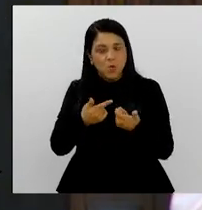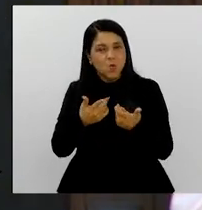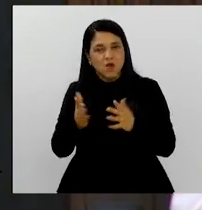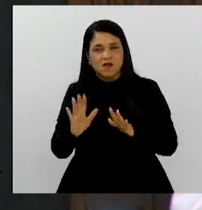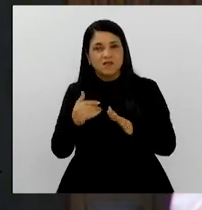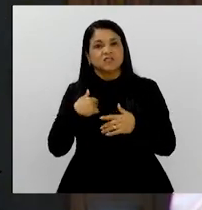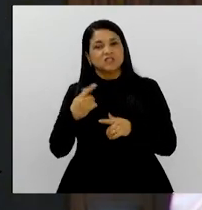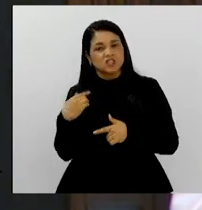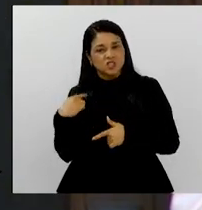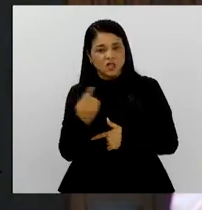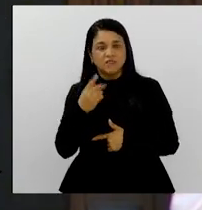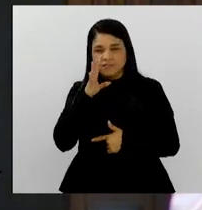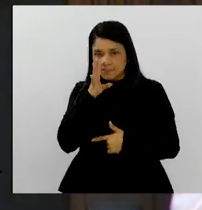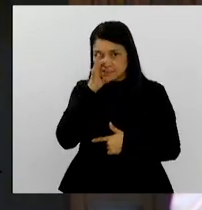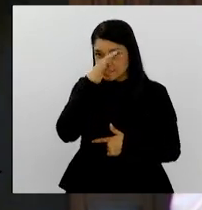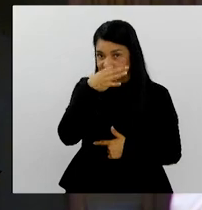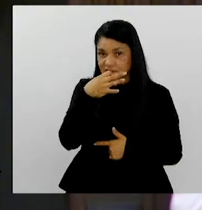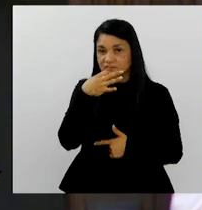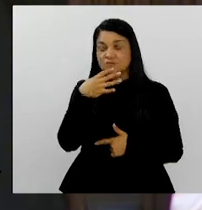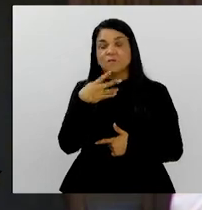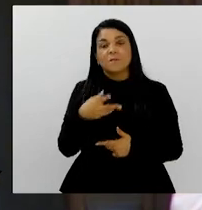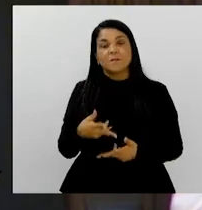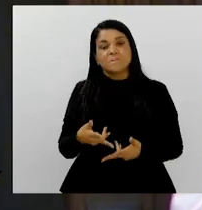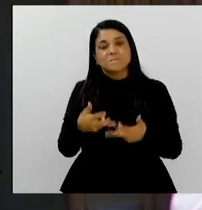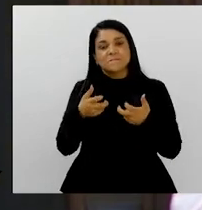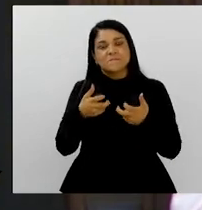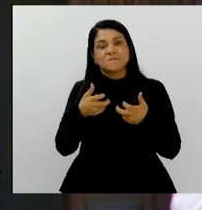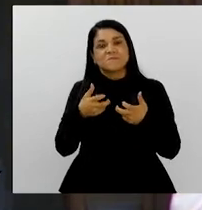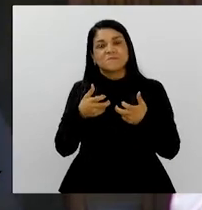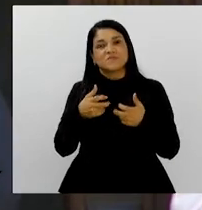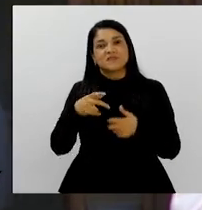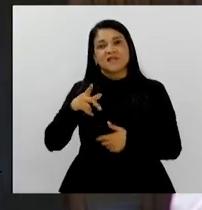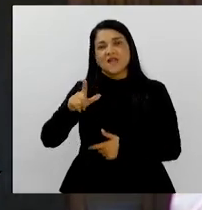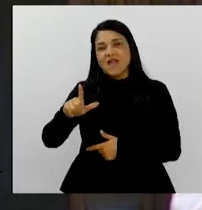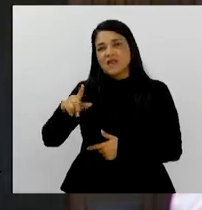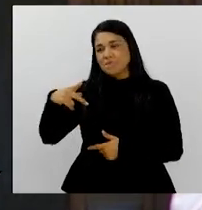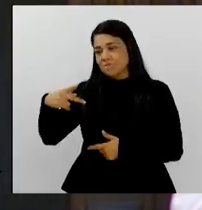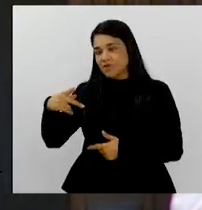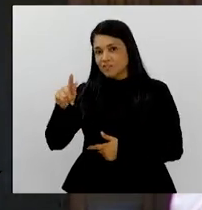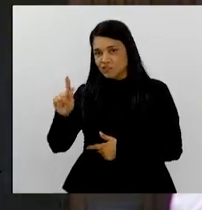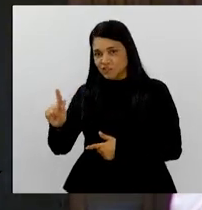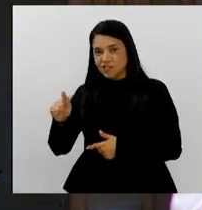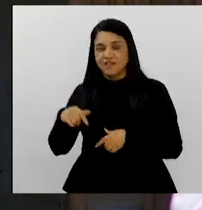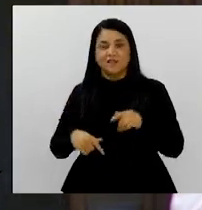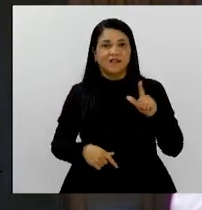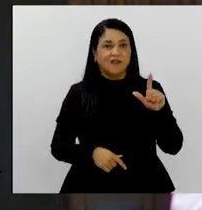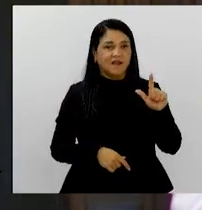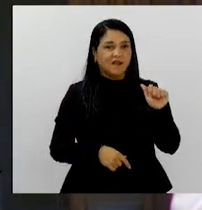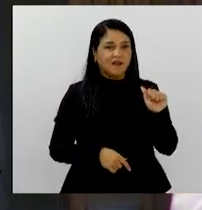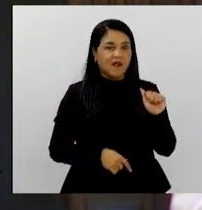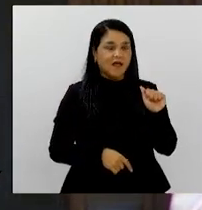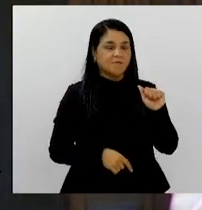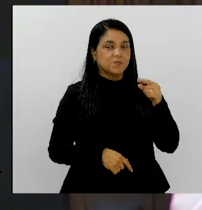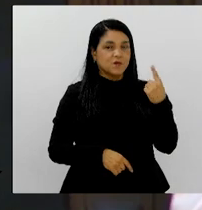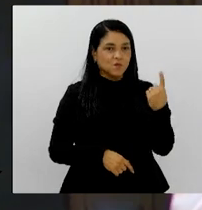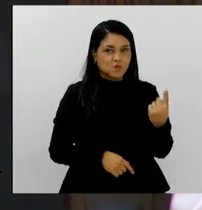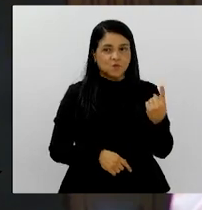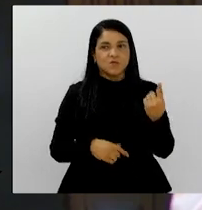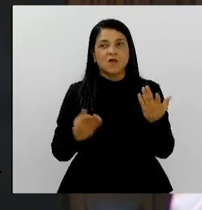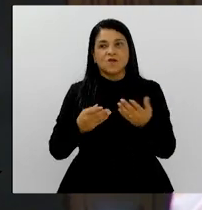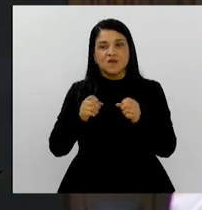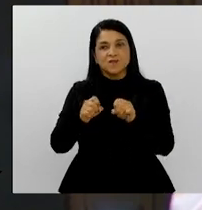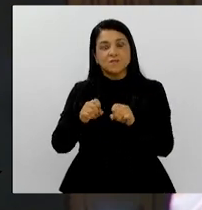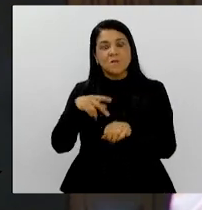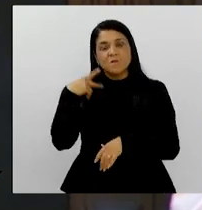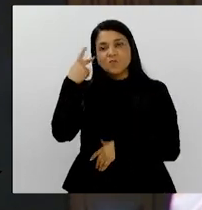resistiu. Resistiu para ver uma LPG, uma Lab 1 e agora uma PNAB, a Política